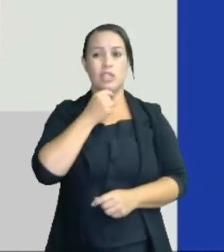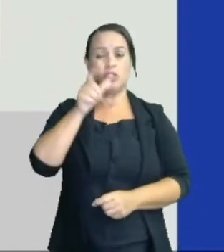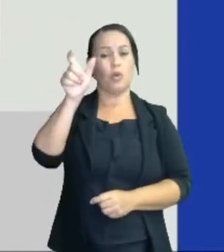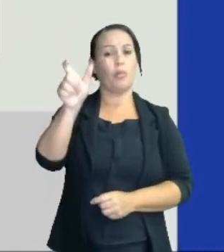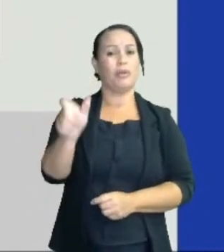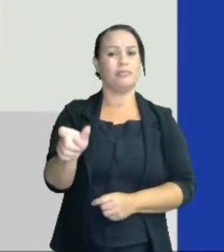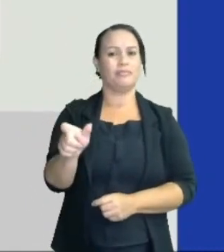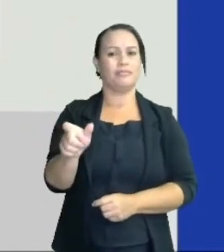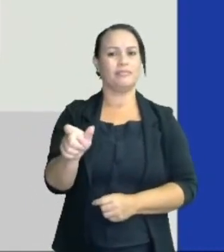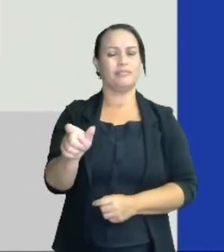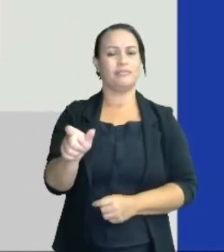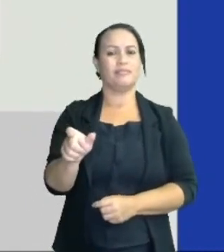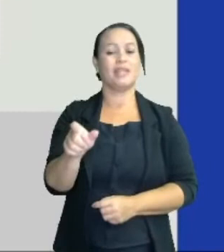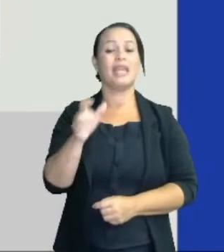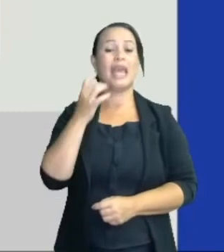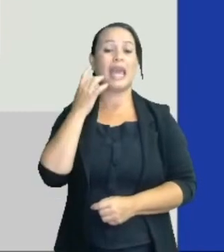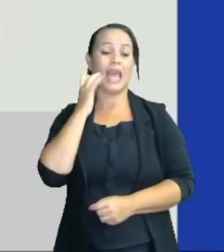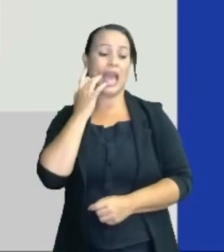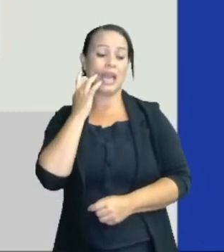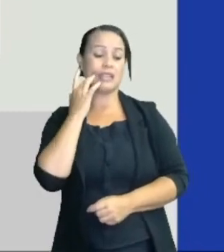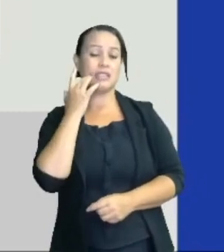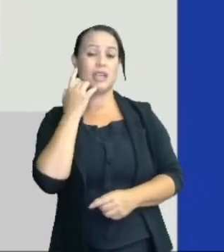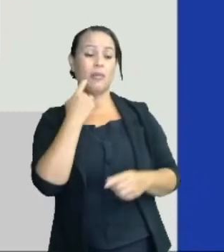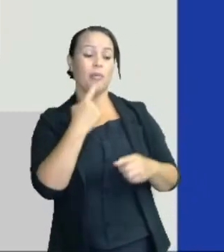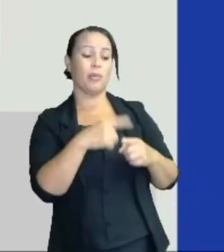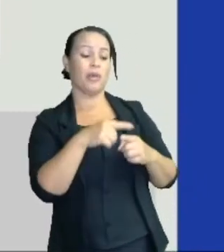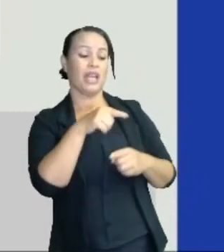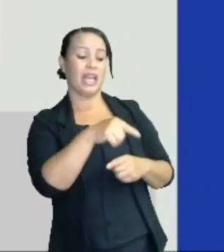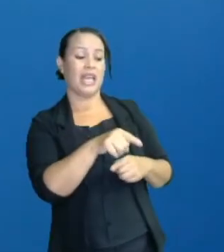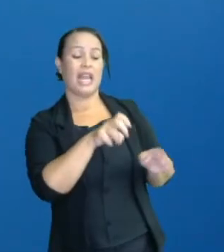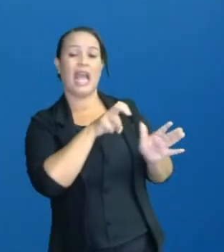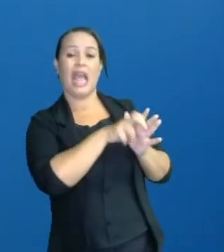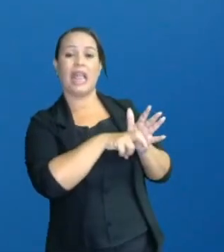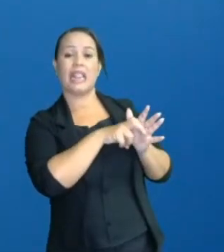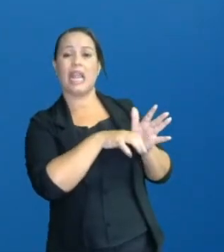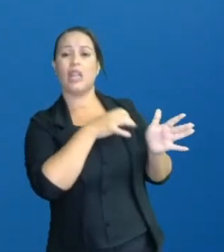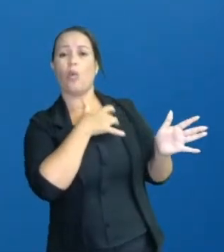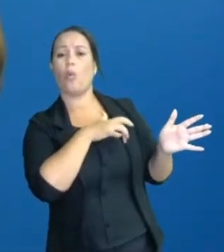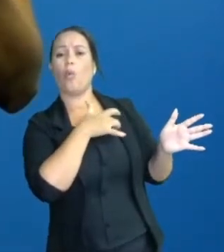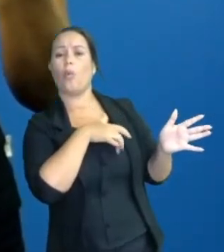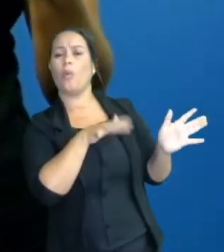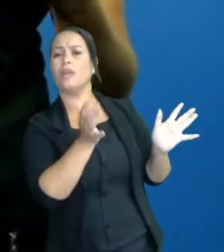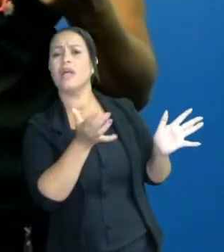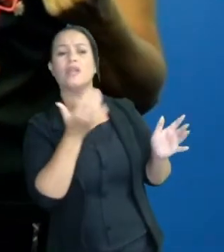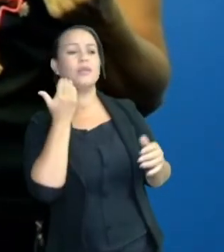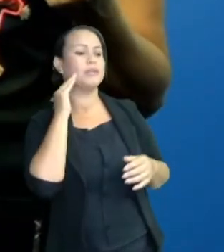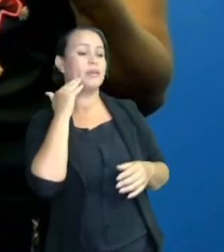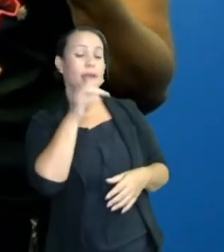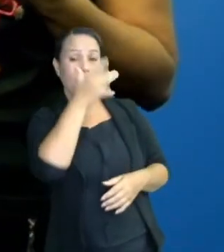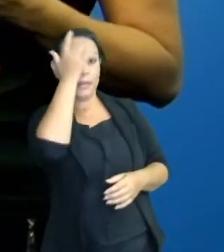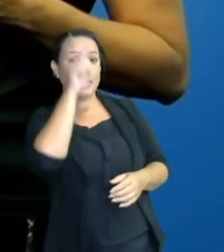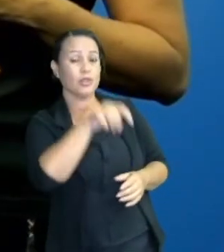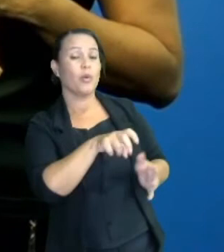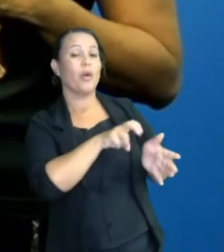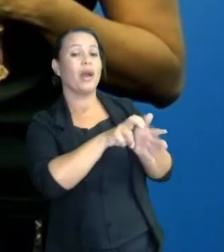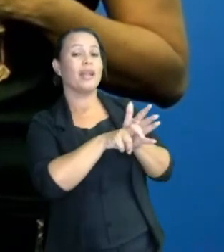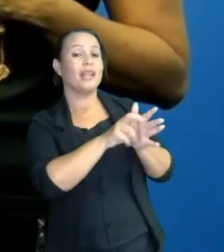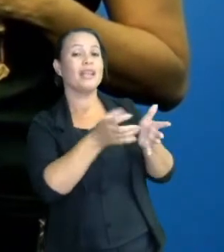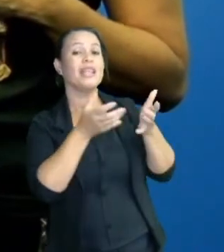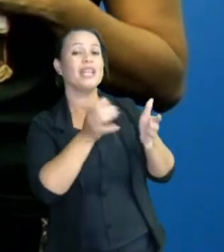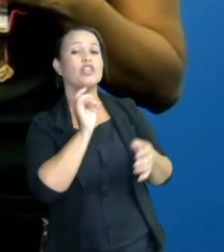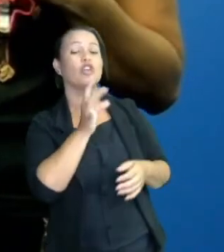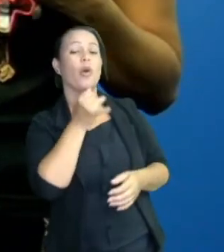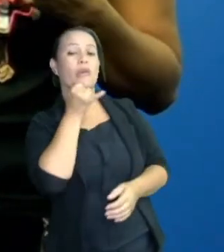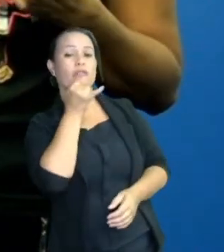cidadão que julgou sem conhecer. Ele não sabia que aquele cadeirante estava querendo uma